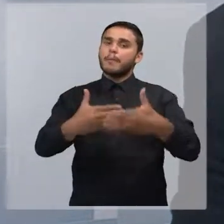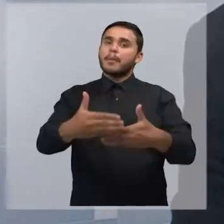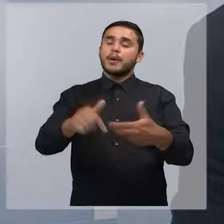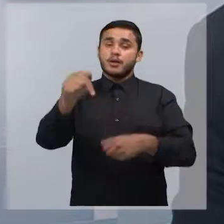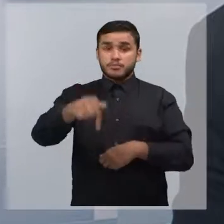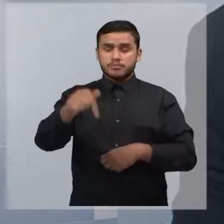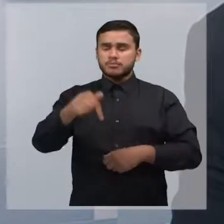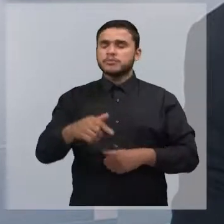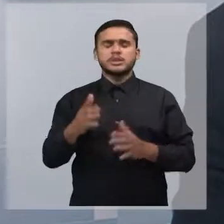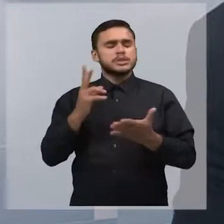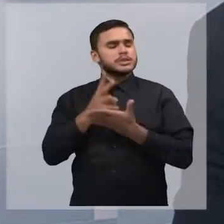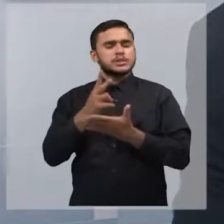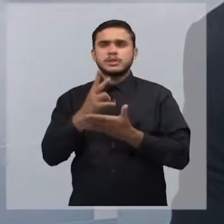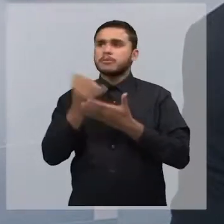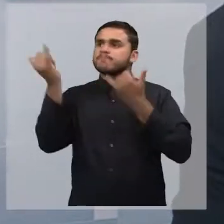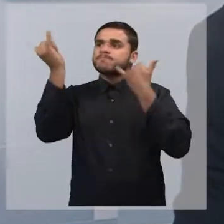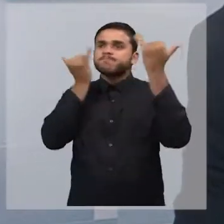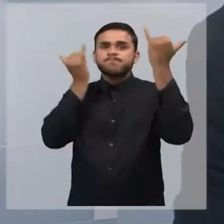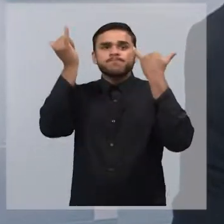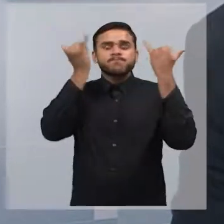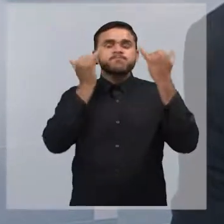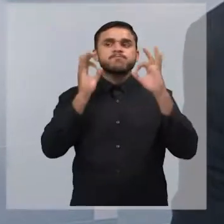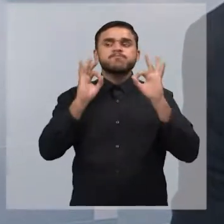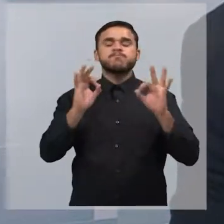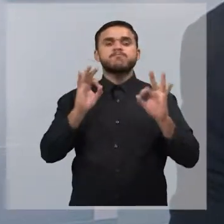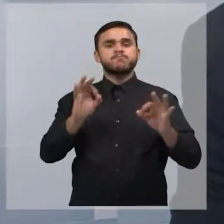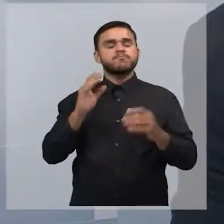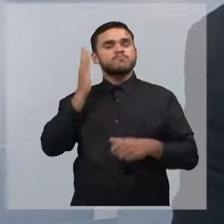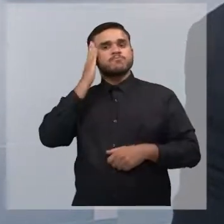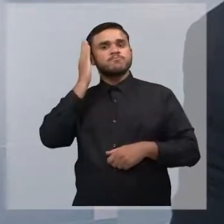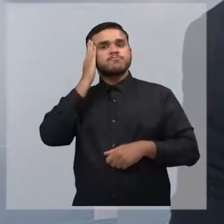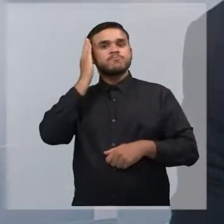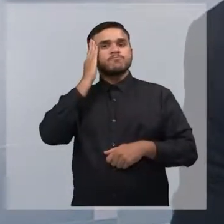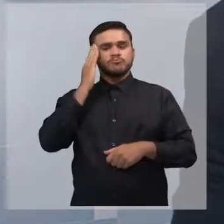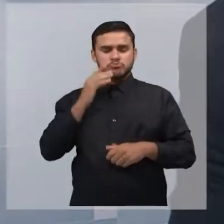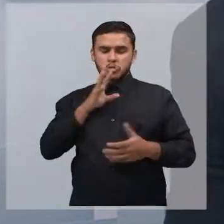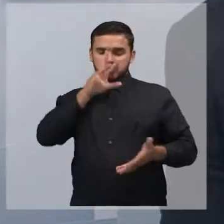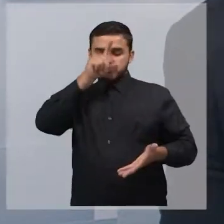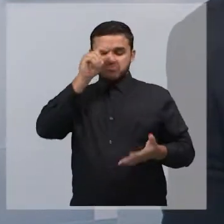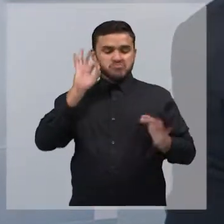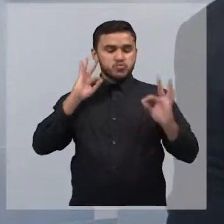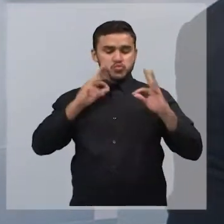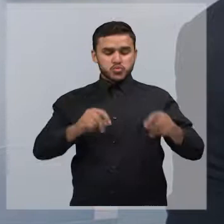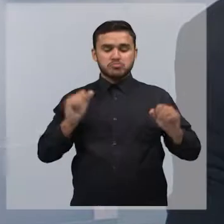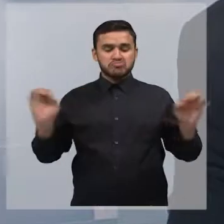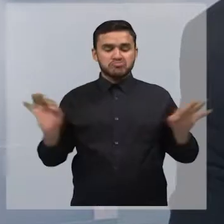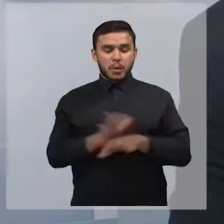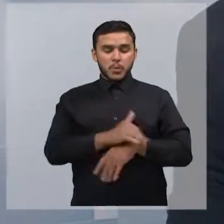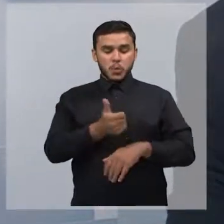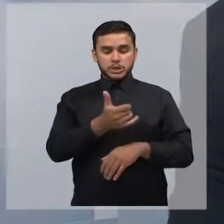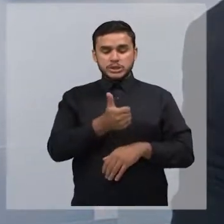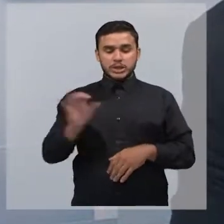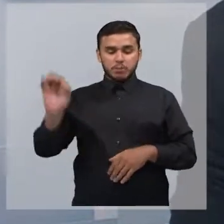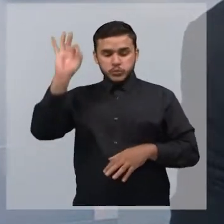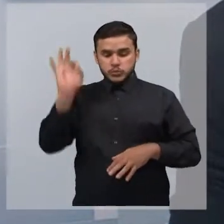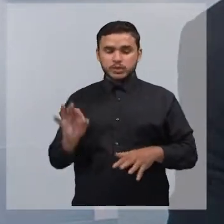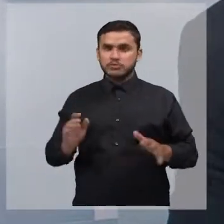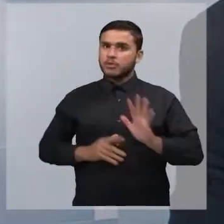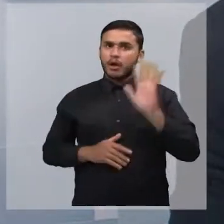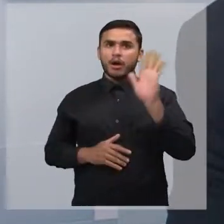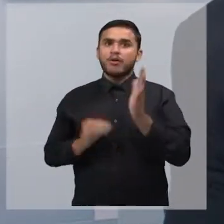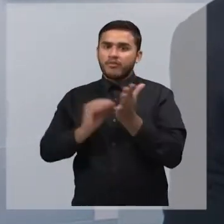a ouvir nunca é demais. E eu acho que é esse exercício que a Câmara faz para a